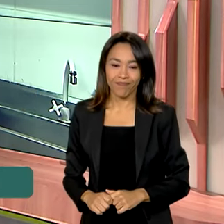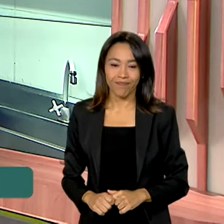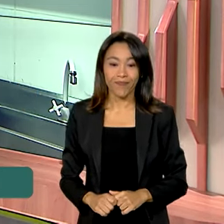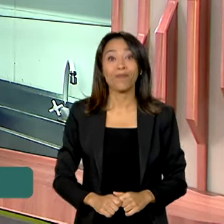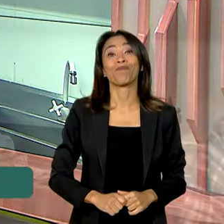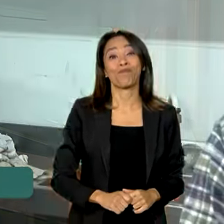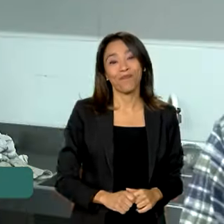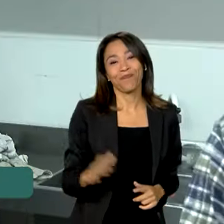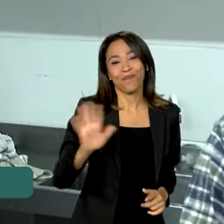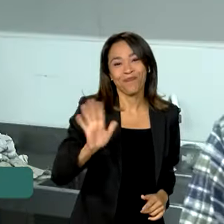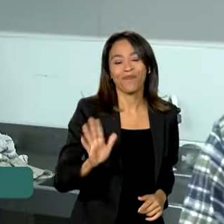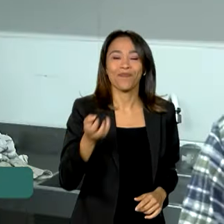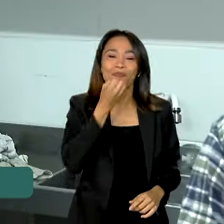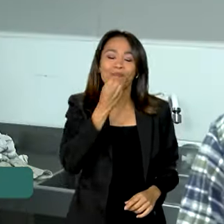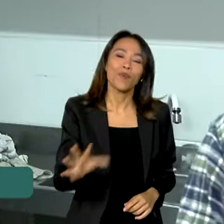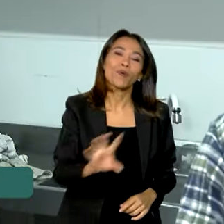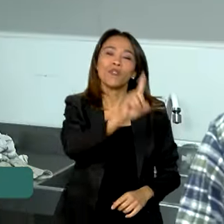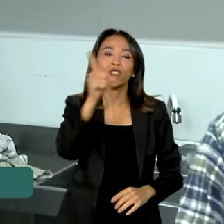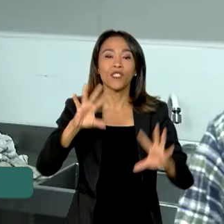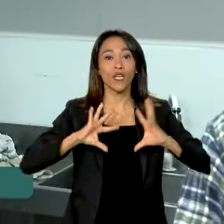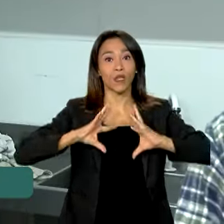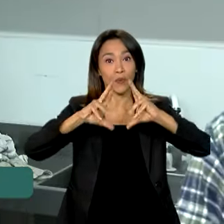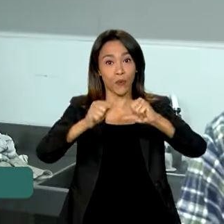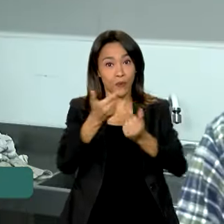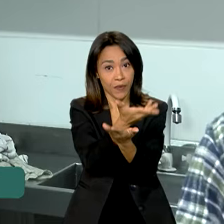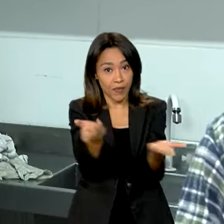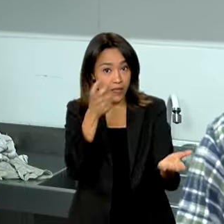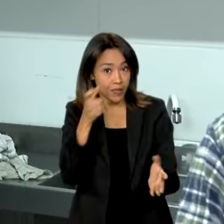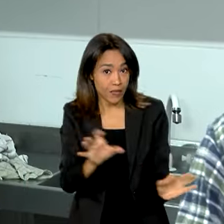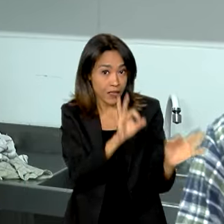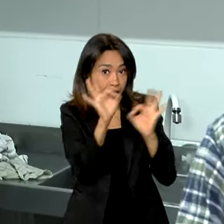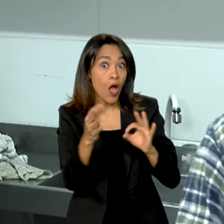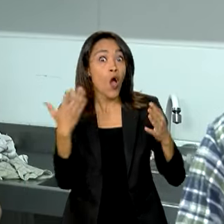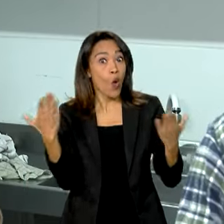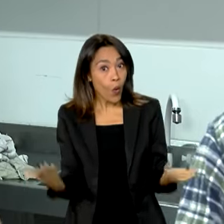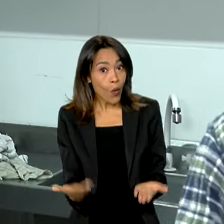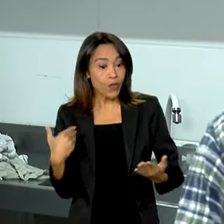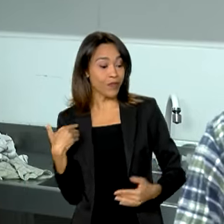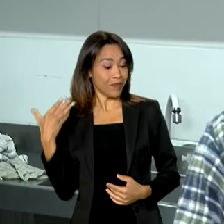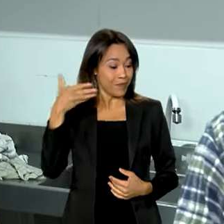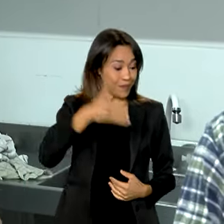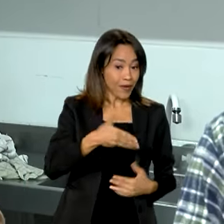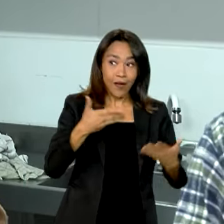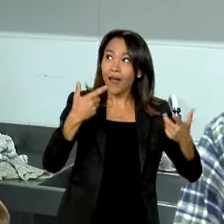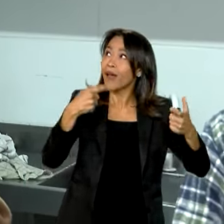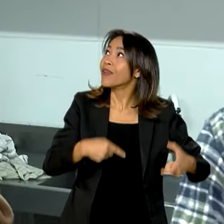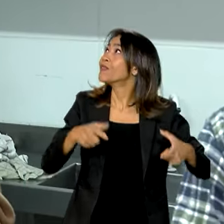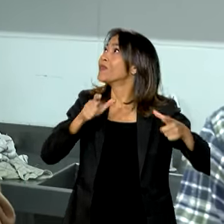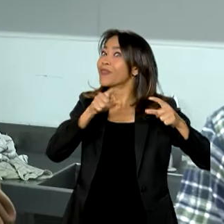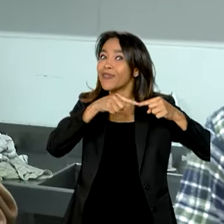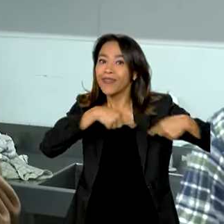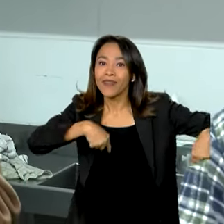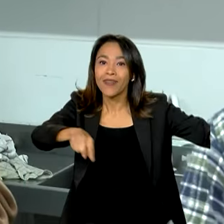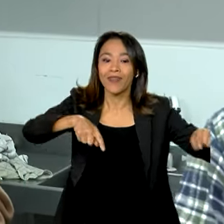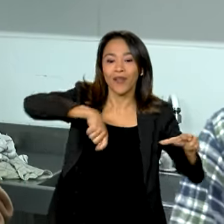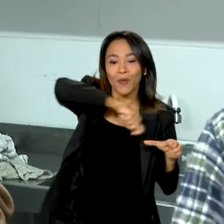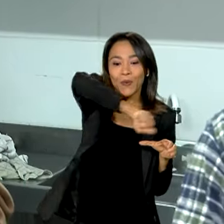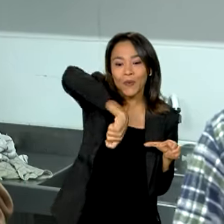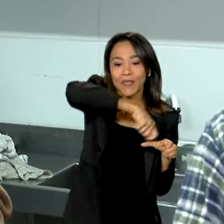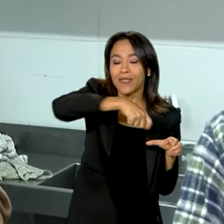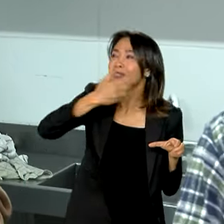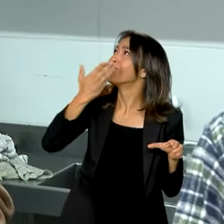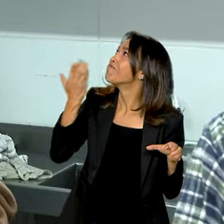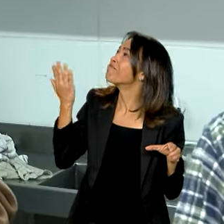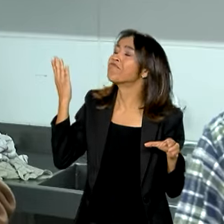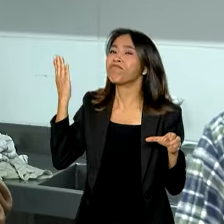Oi, Vanessa, bom dia a todos que nos assistem. Olha, hoje a gente veio conhecer aqui essa cozinha solidária de Porto Alegre, que está